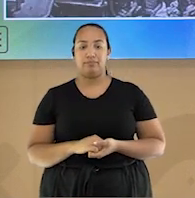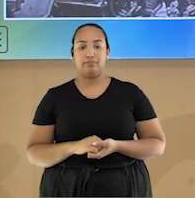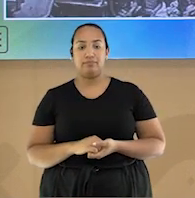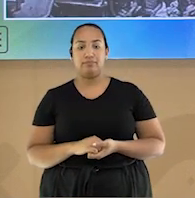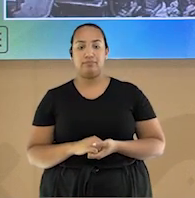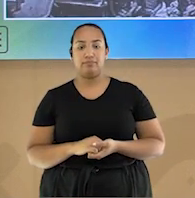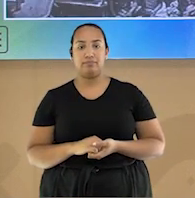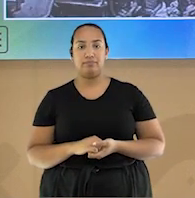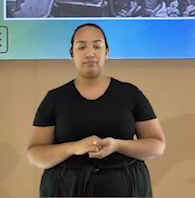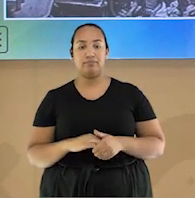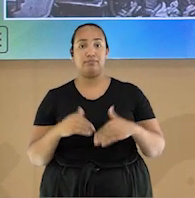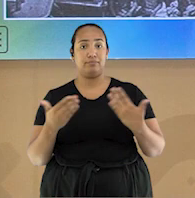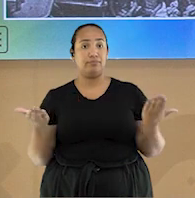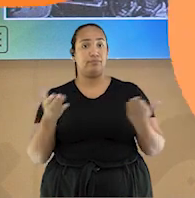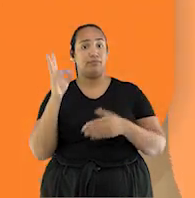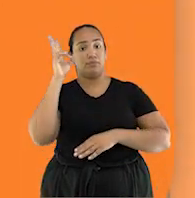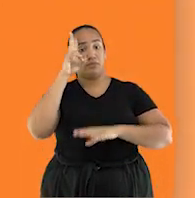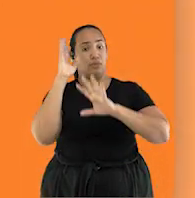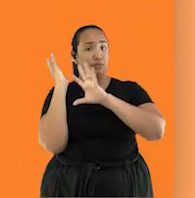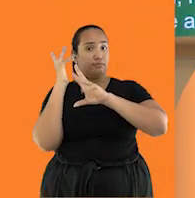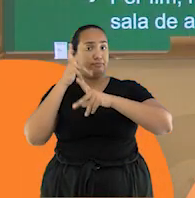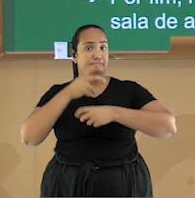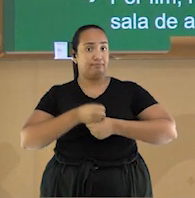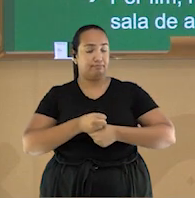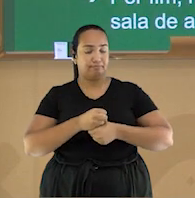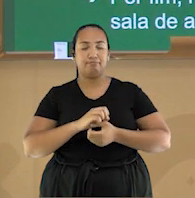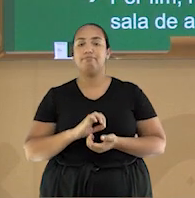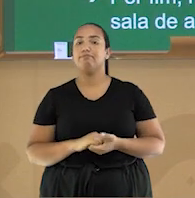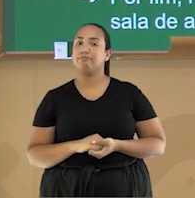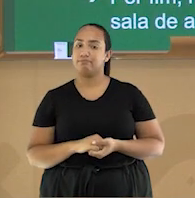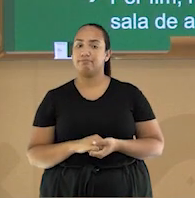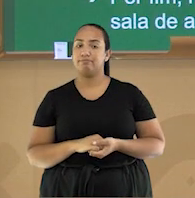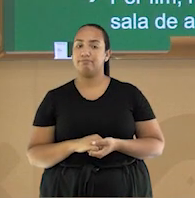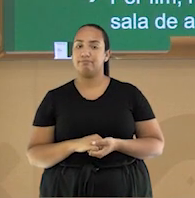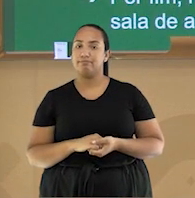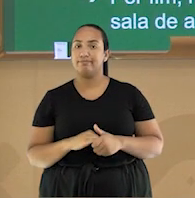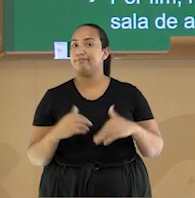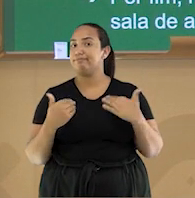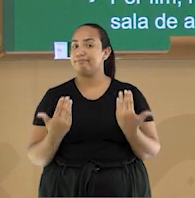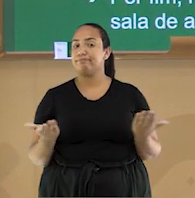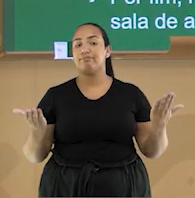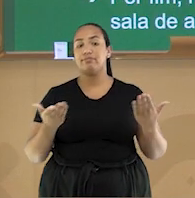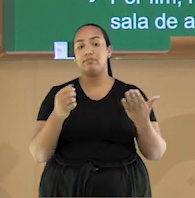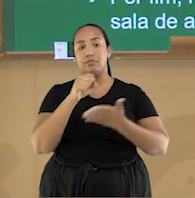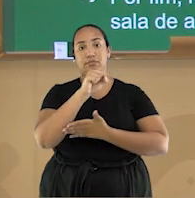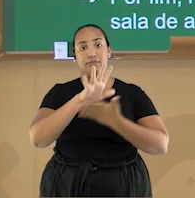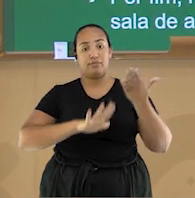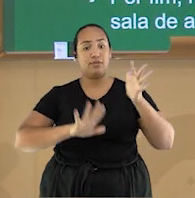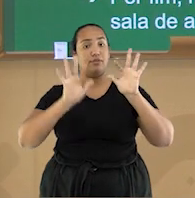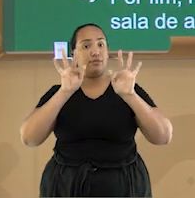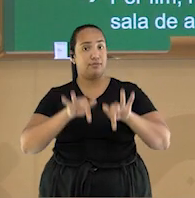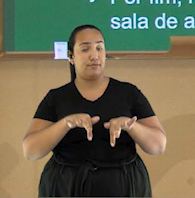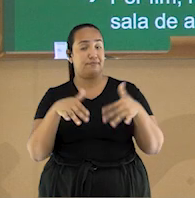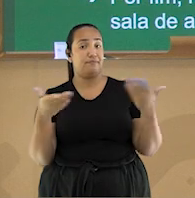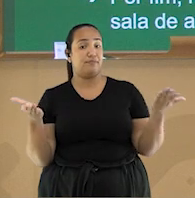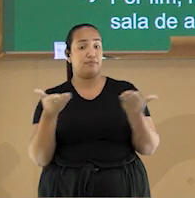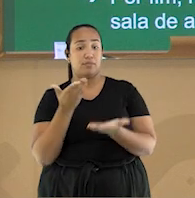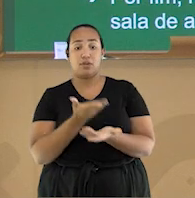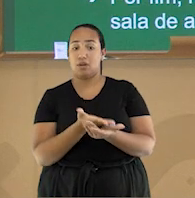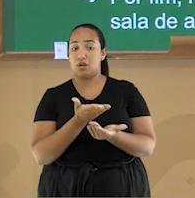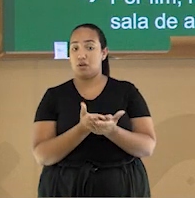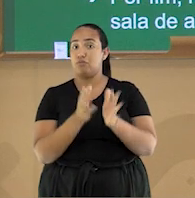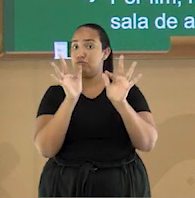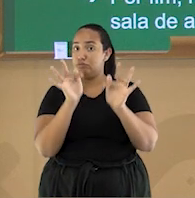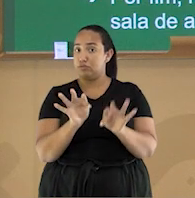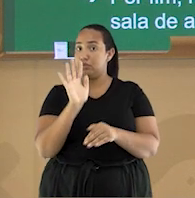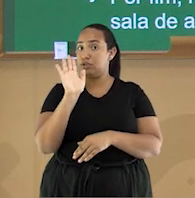agora nós vamos para o nosso relembrando. E aí, pessoal, acabamos de realizar uma atividade. A nossa aula está chegando ao